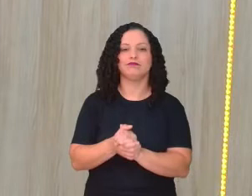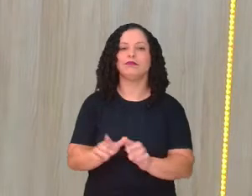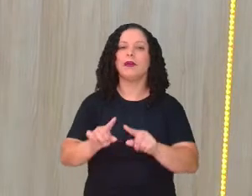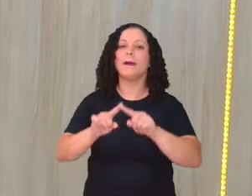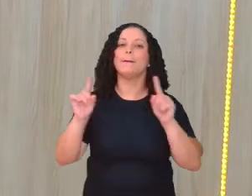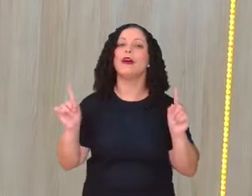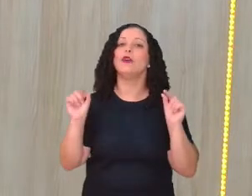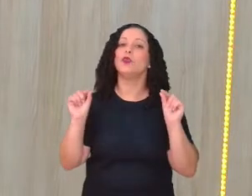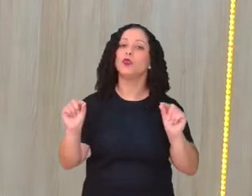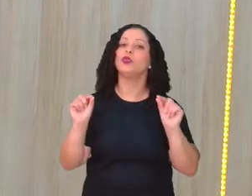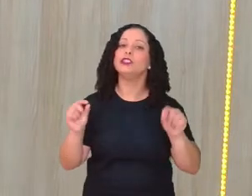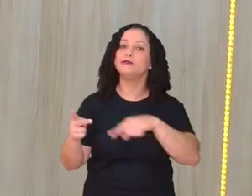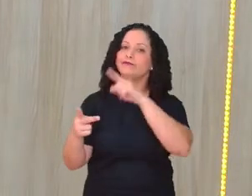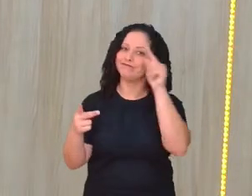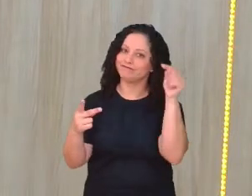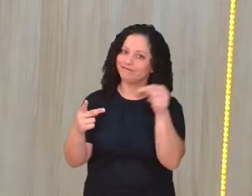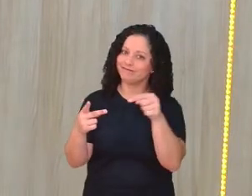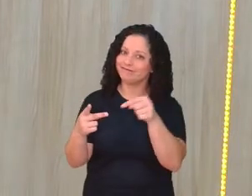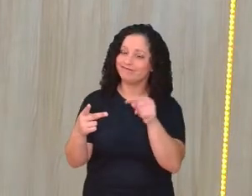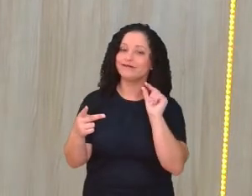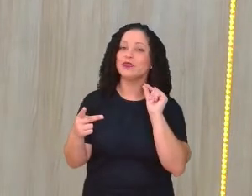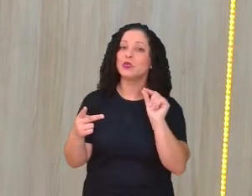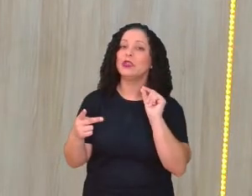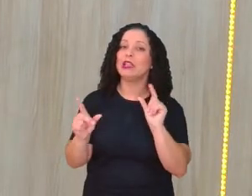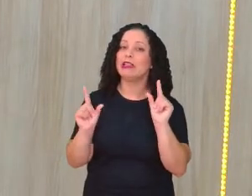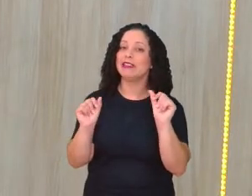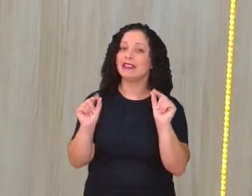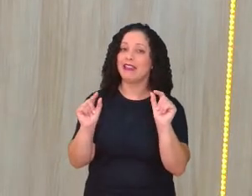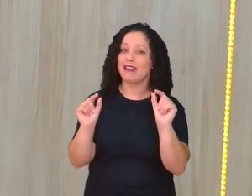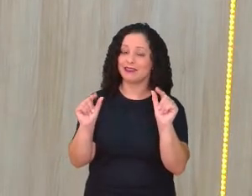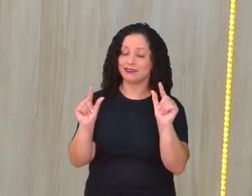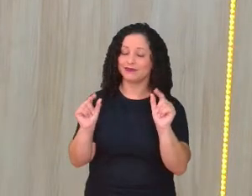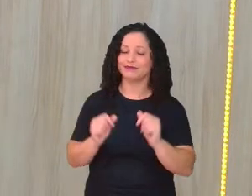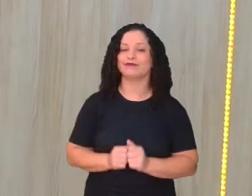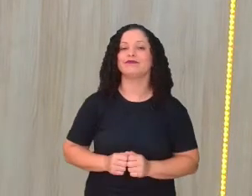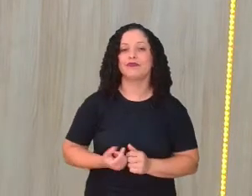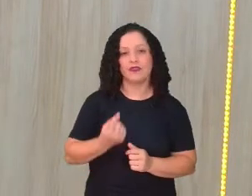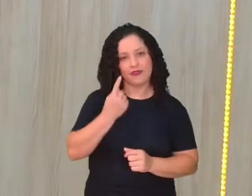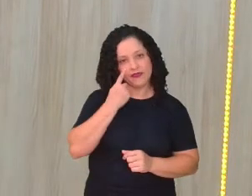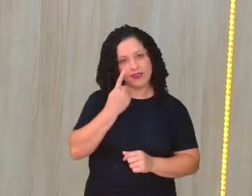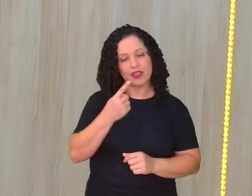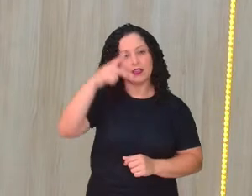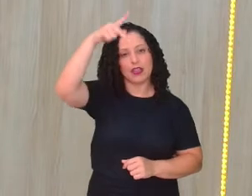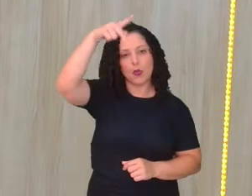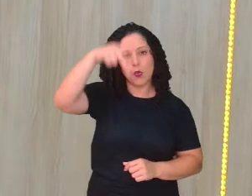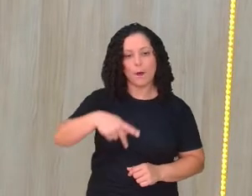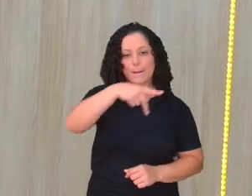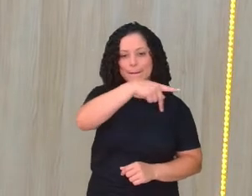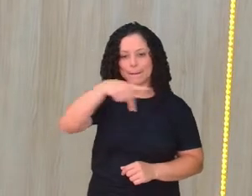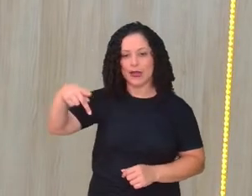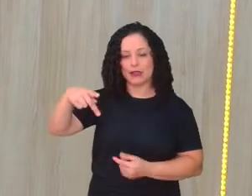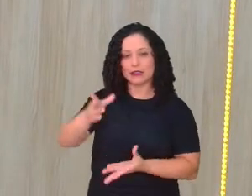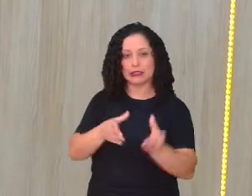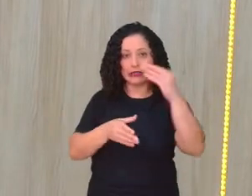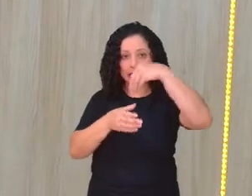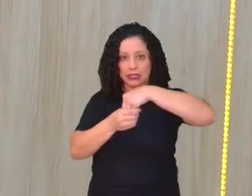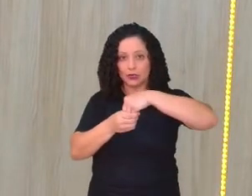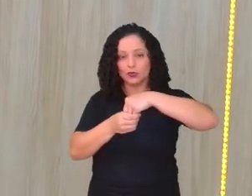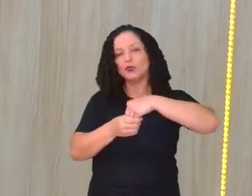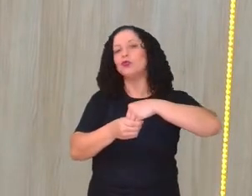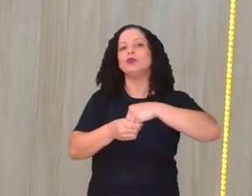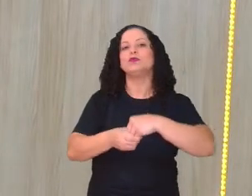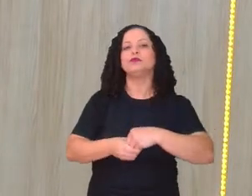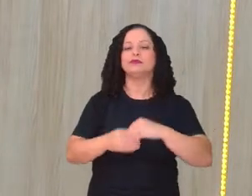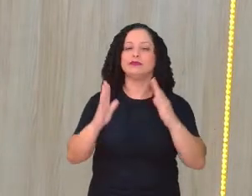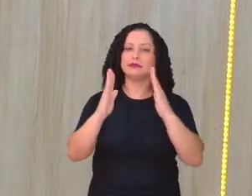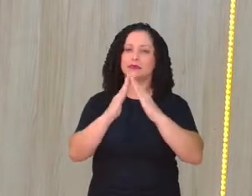questão aí é, na realidade, uma questão de herança. Porque, vejam, o padre, ele mora dentro de um centro paroquial,